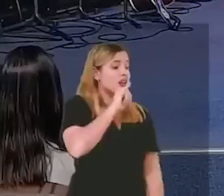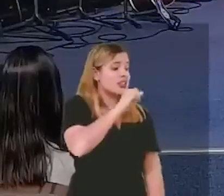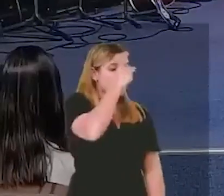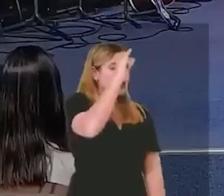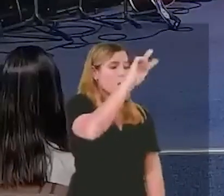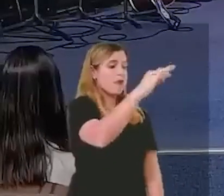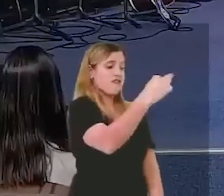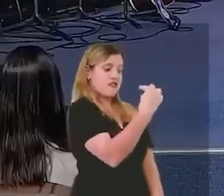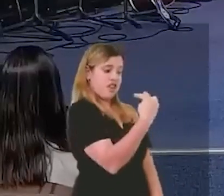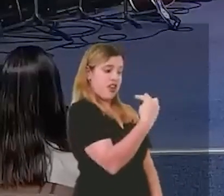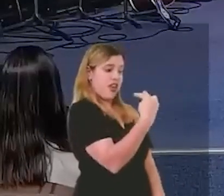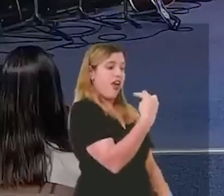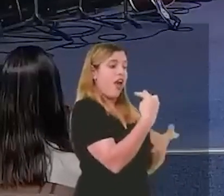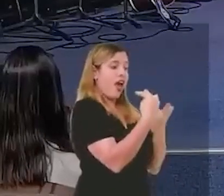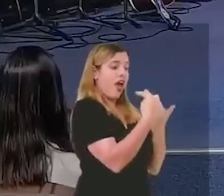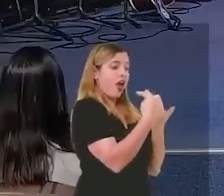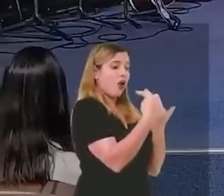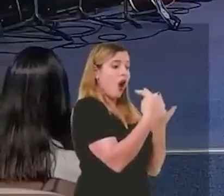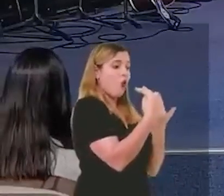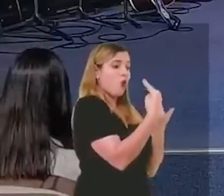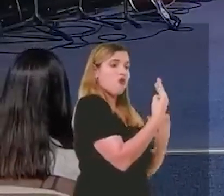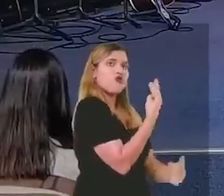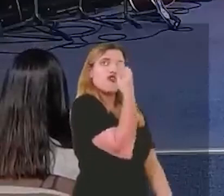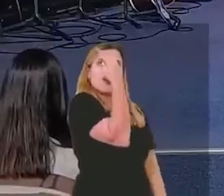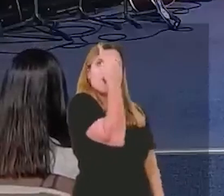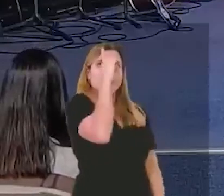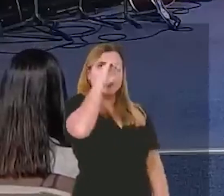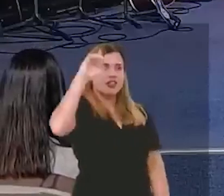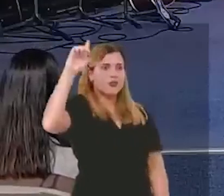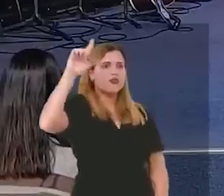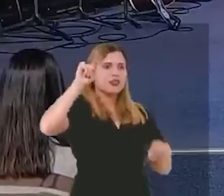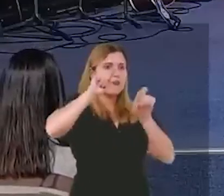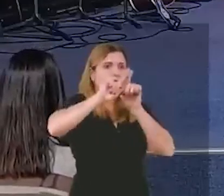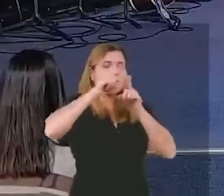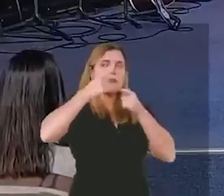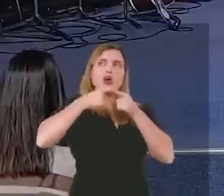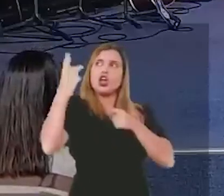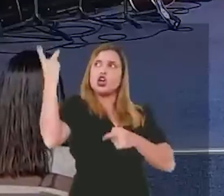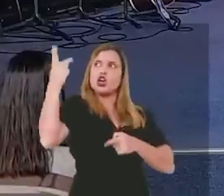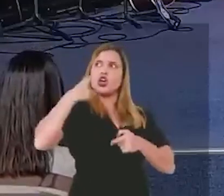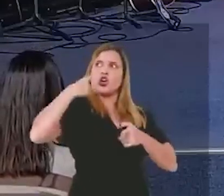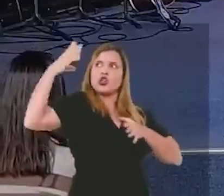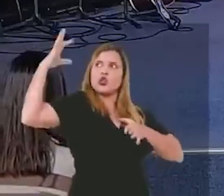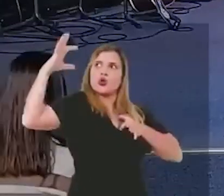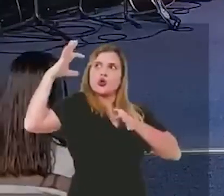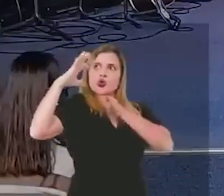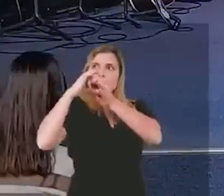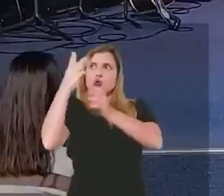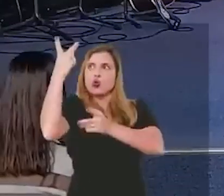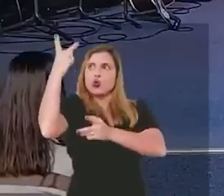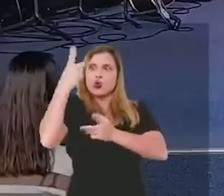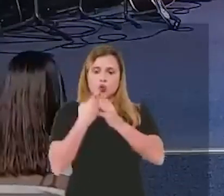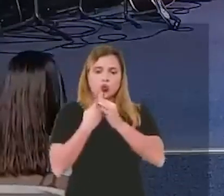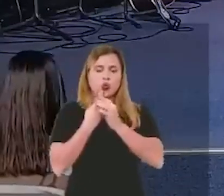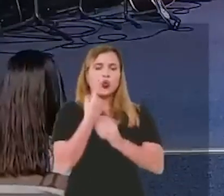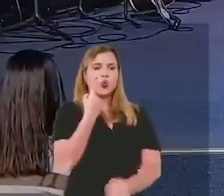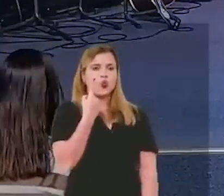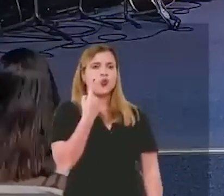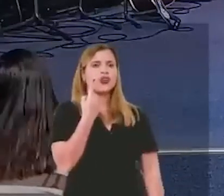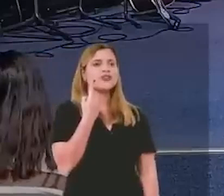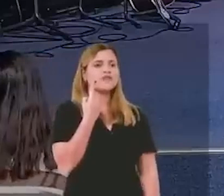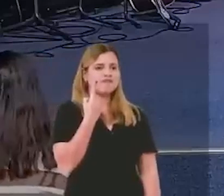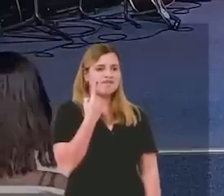um. Então está provada a tese de João, ele é Deus. Mas eu não posso terminar sem fazer